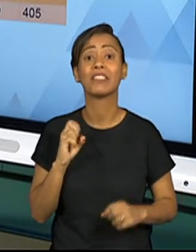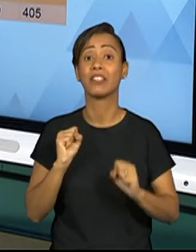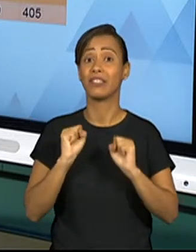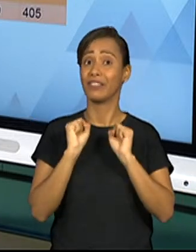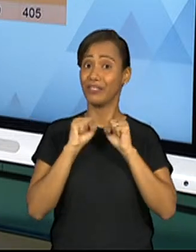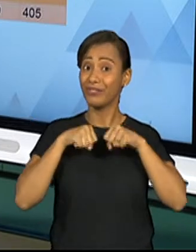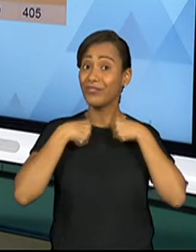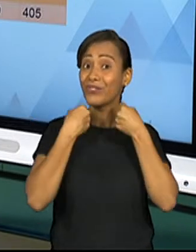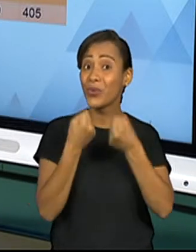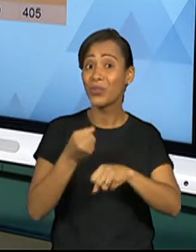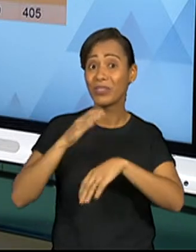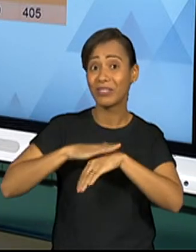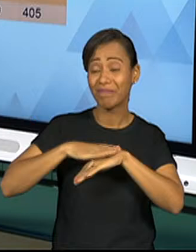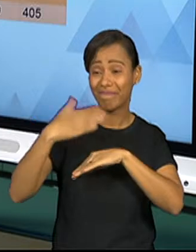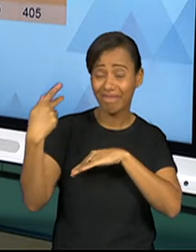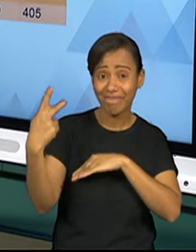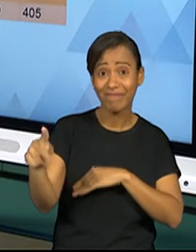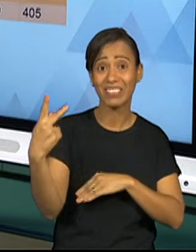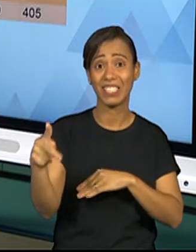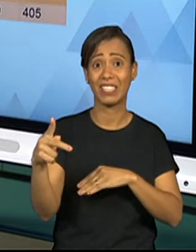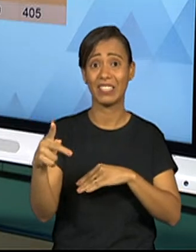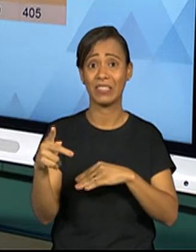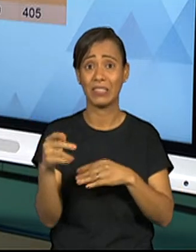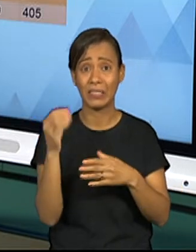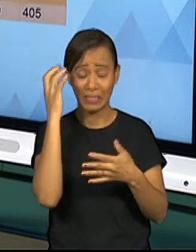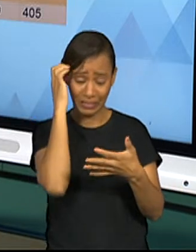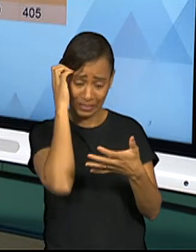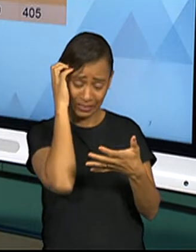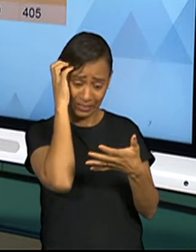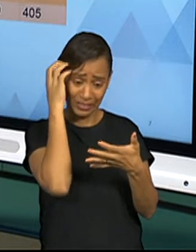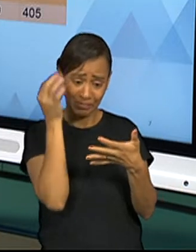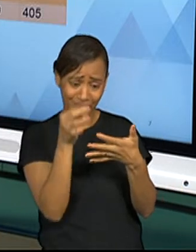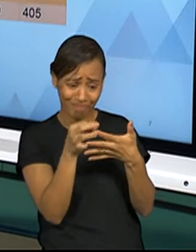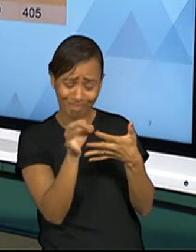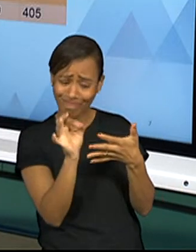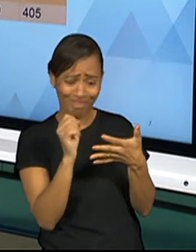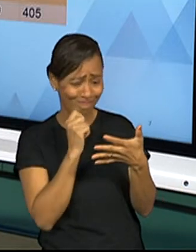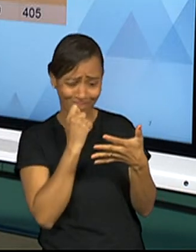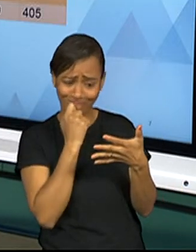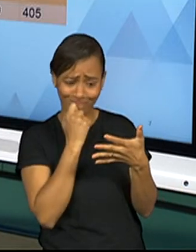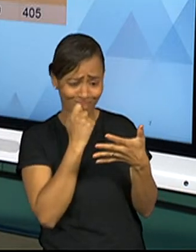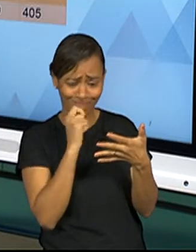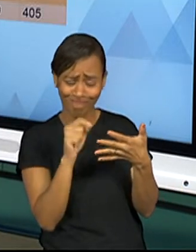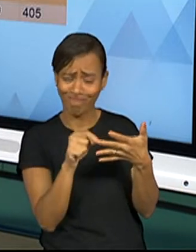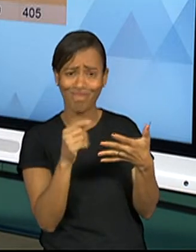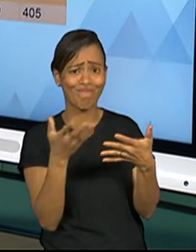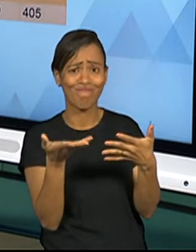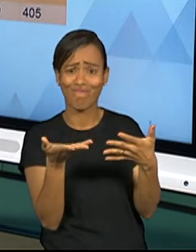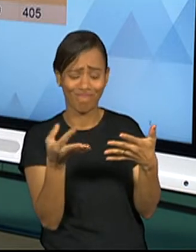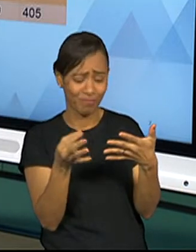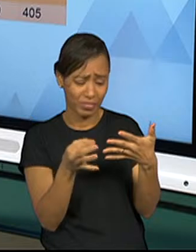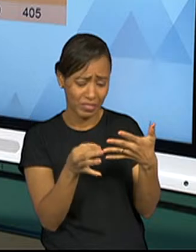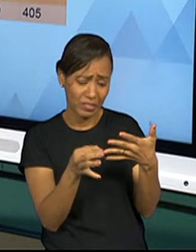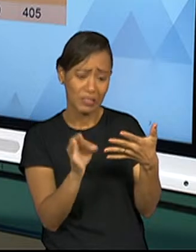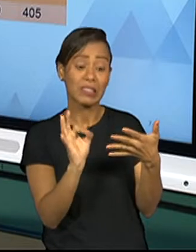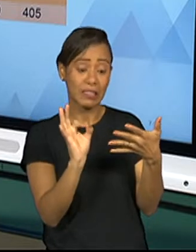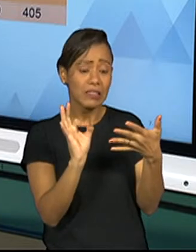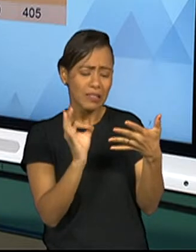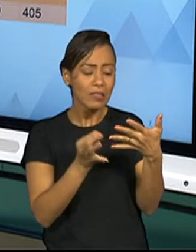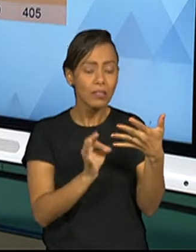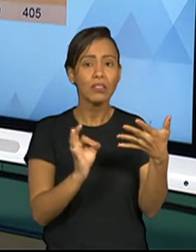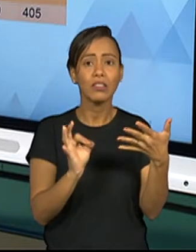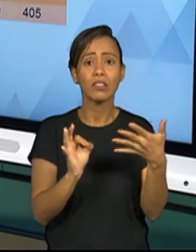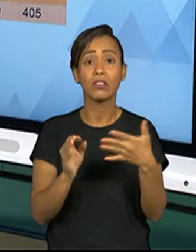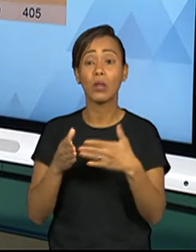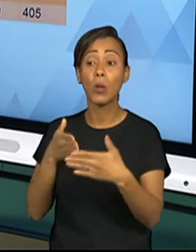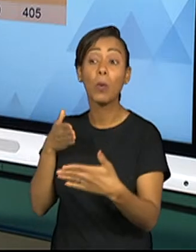esse aluno empenhou para desenvolver essa atividade, todas as dificuldades que ele teve que superar, né?